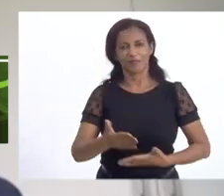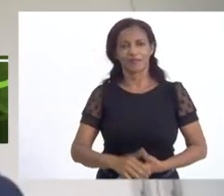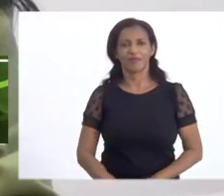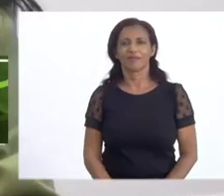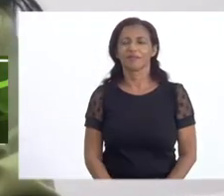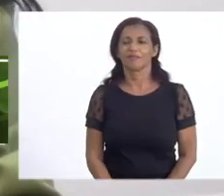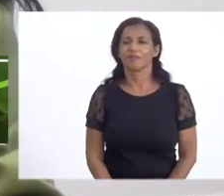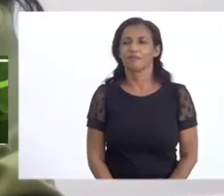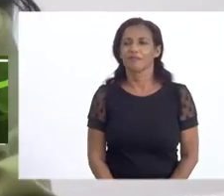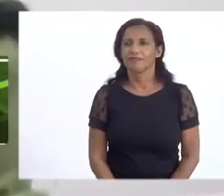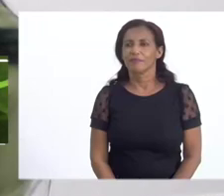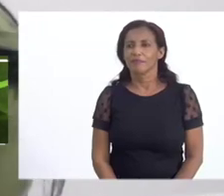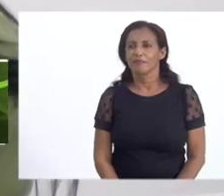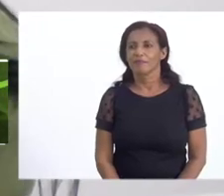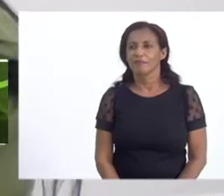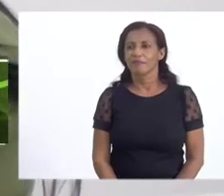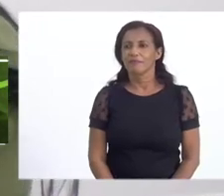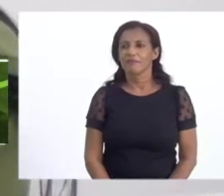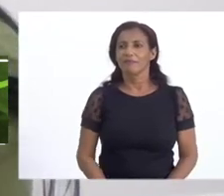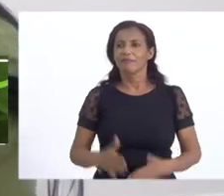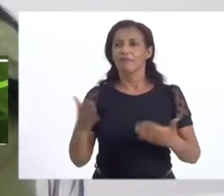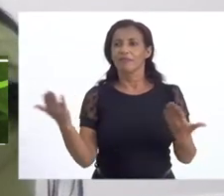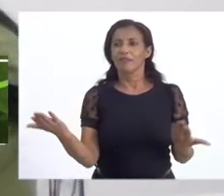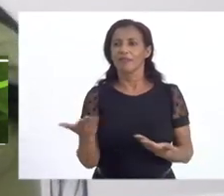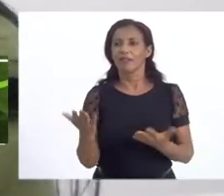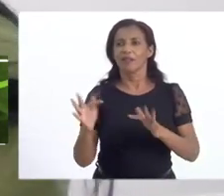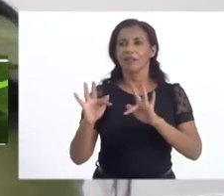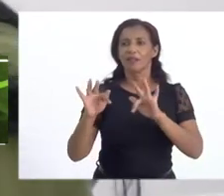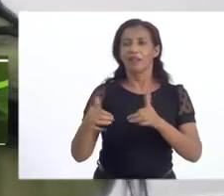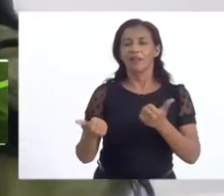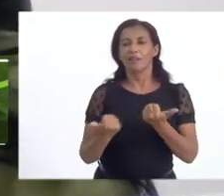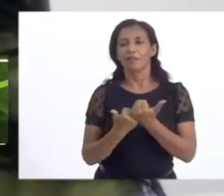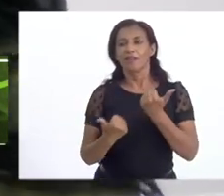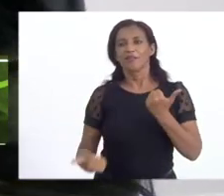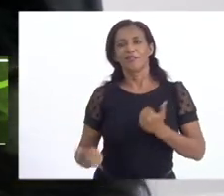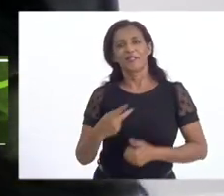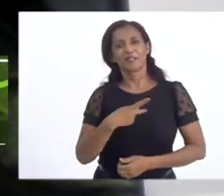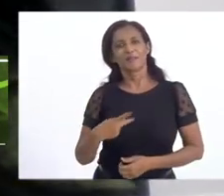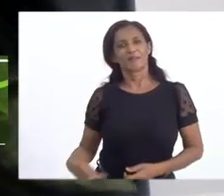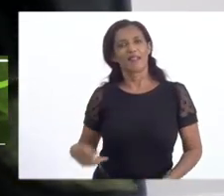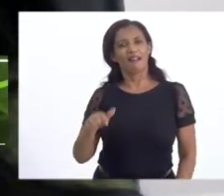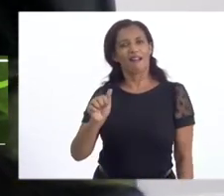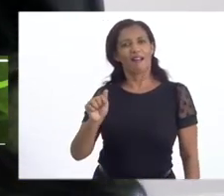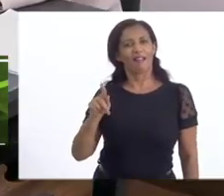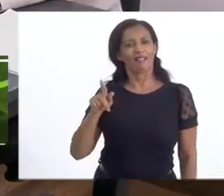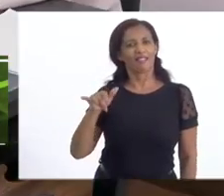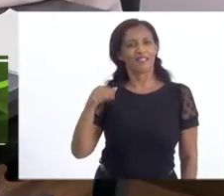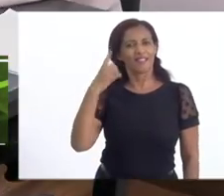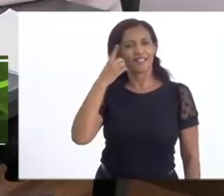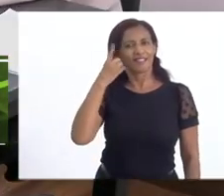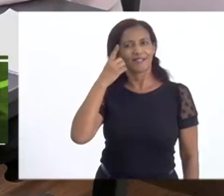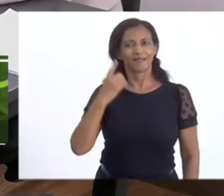Obrigado, Tutuca. E agora, as considerações finais, a minha vice-presidente, deputada Adriana Baltazar.